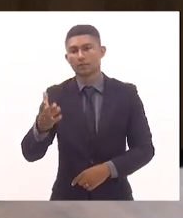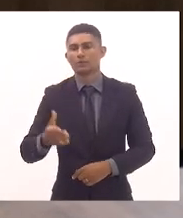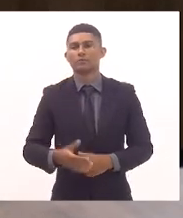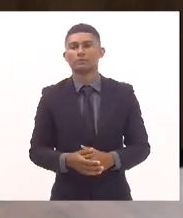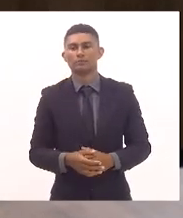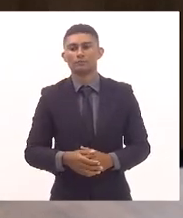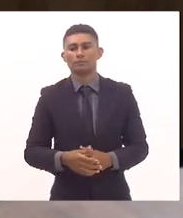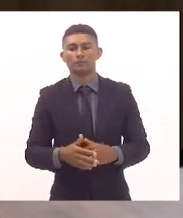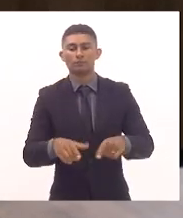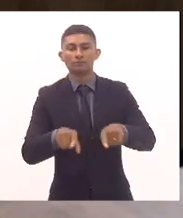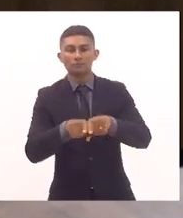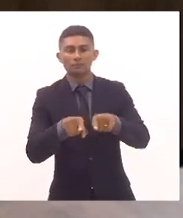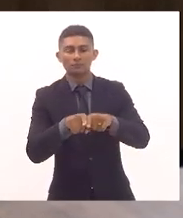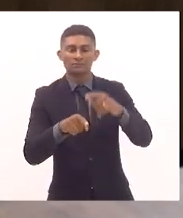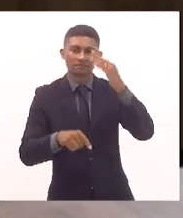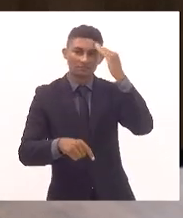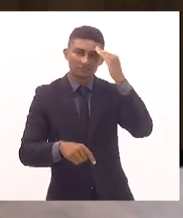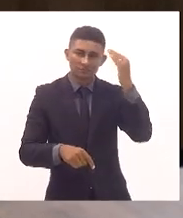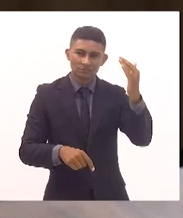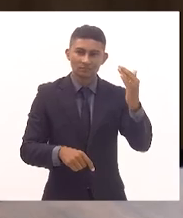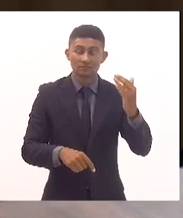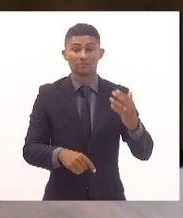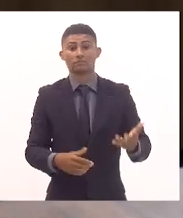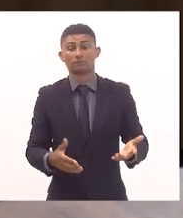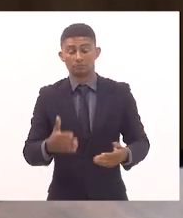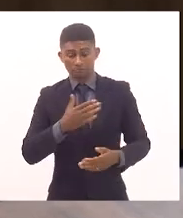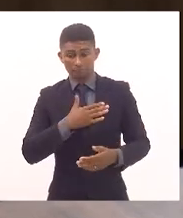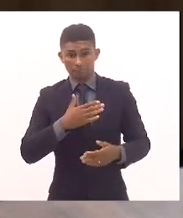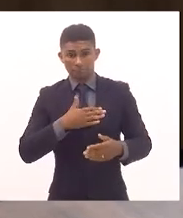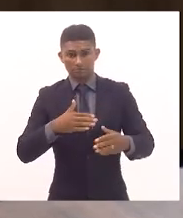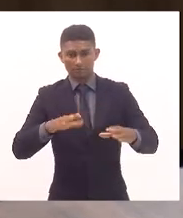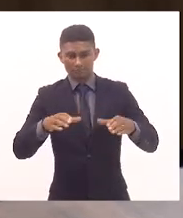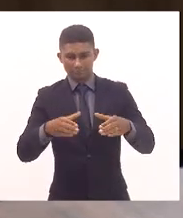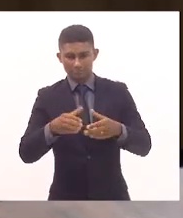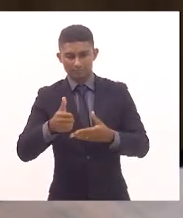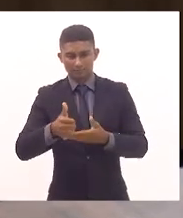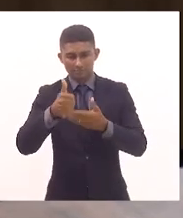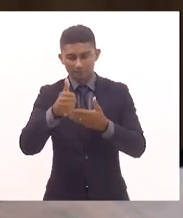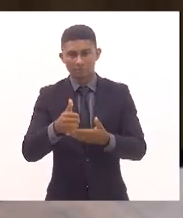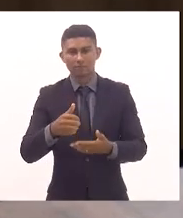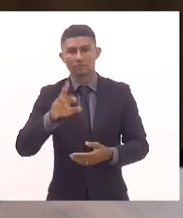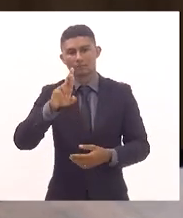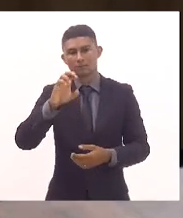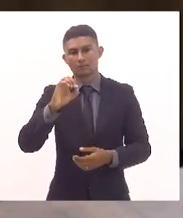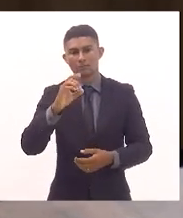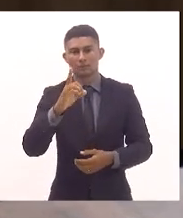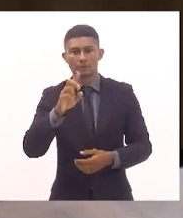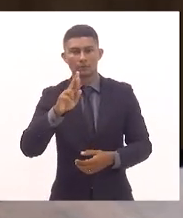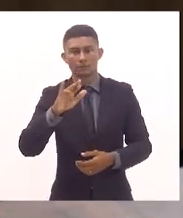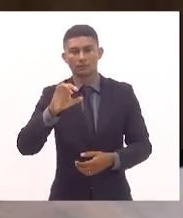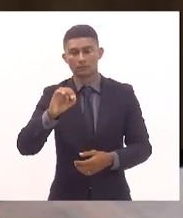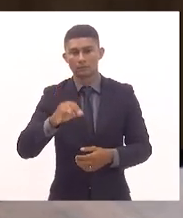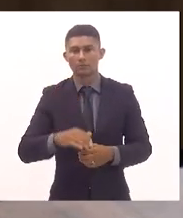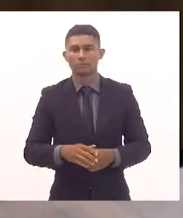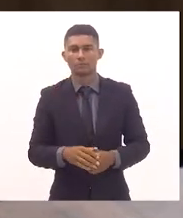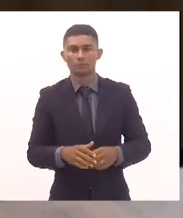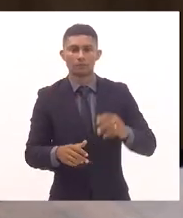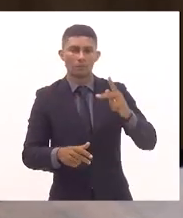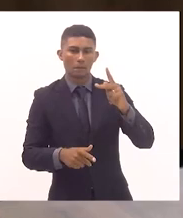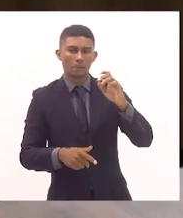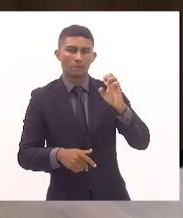Agradeço ainda ao meu gabinete, ao Rodrigo Ferraz, a